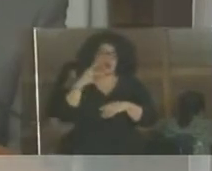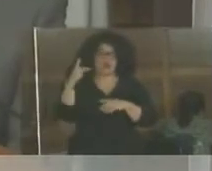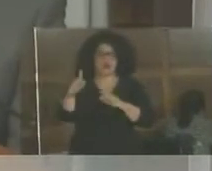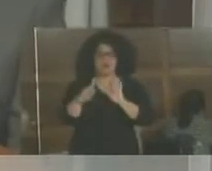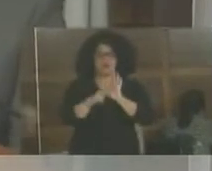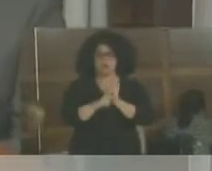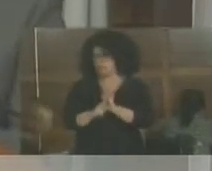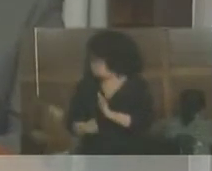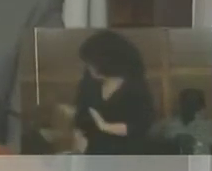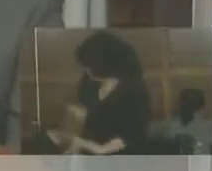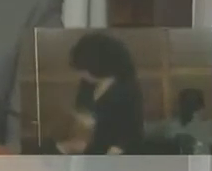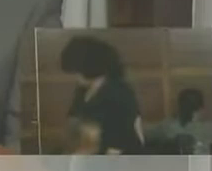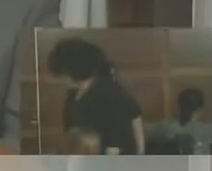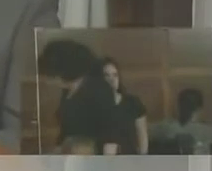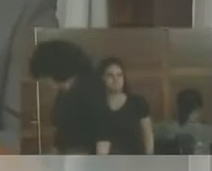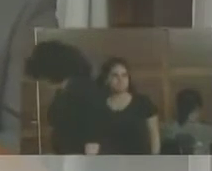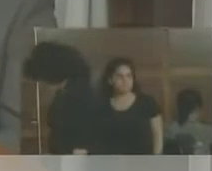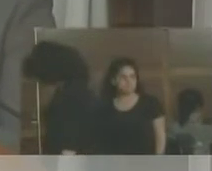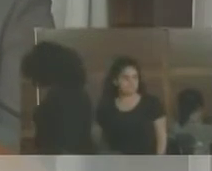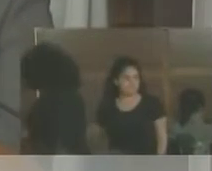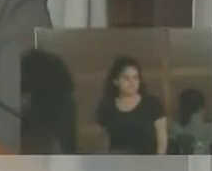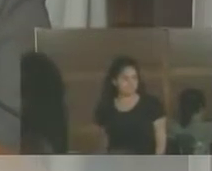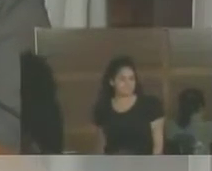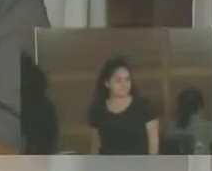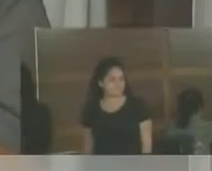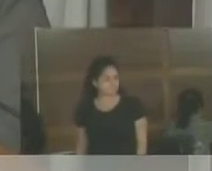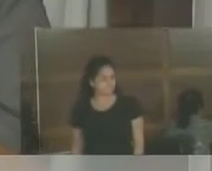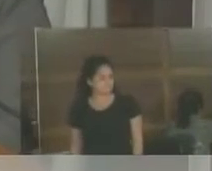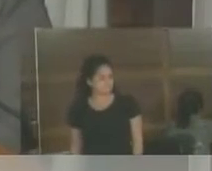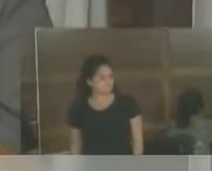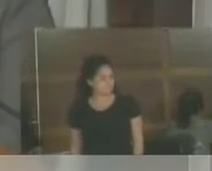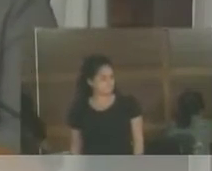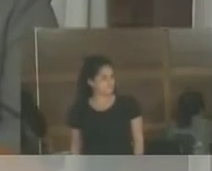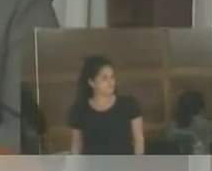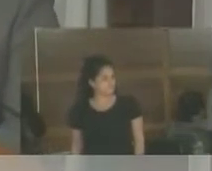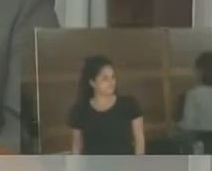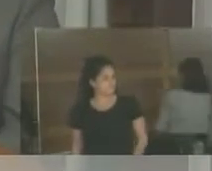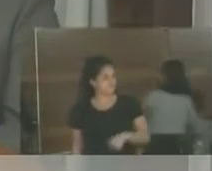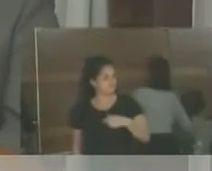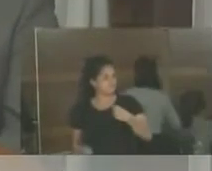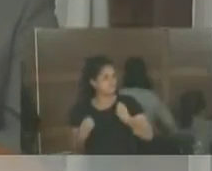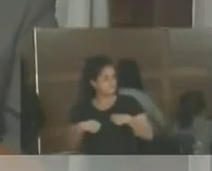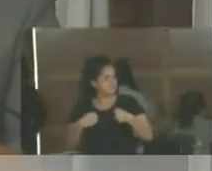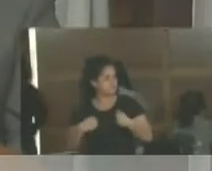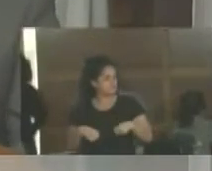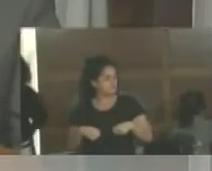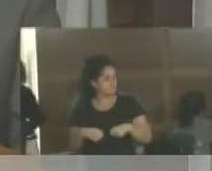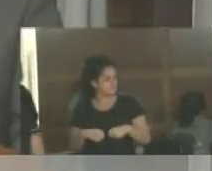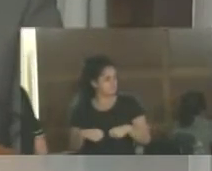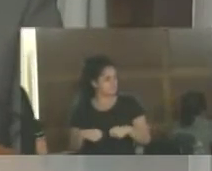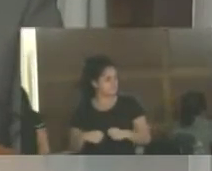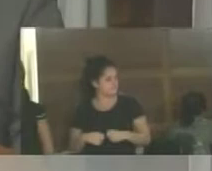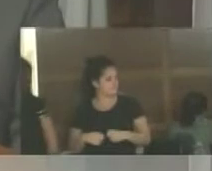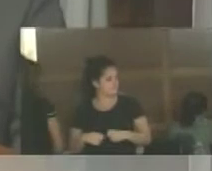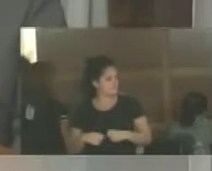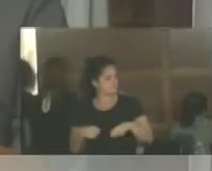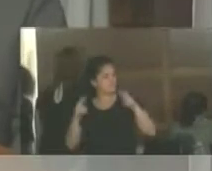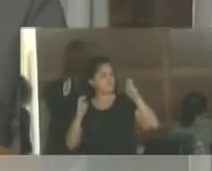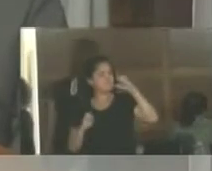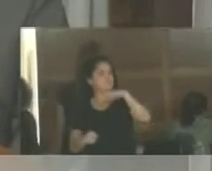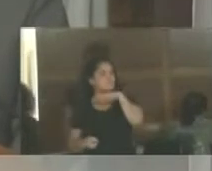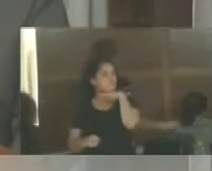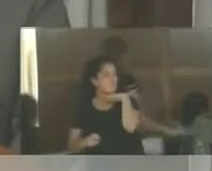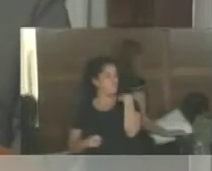suicidologistas, gente. É uma pessoa que não adianta você só ser psicólogo ou psiquiatra. Você tem que ter a especialização ali na questão do suicídio.